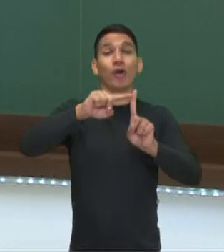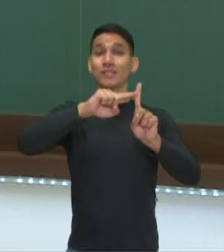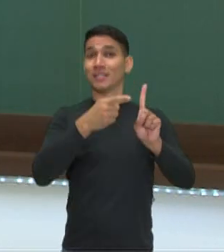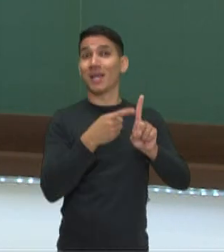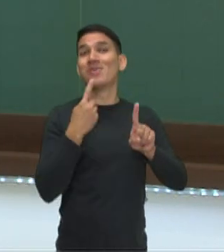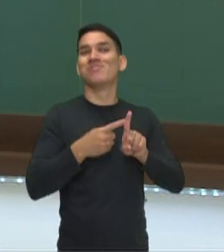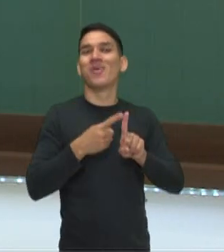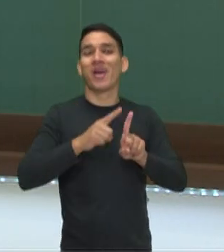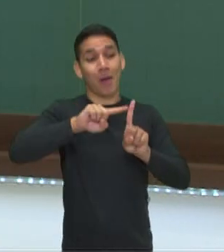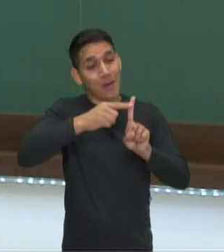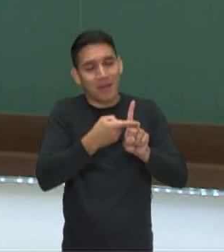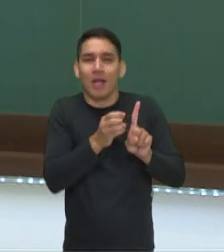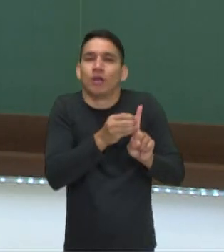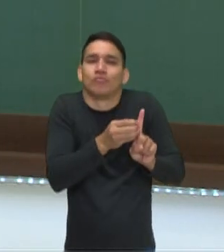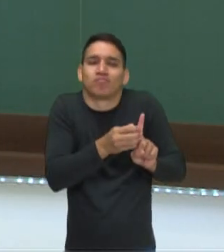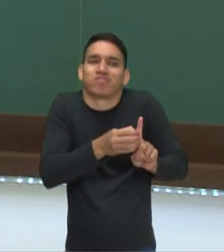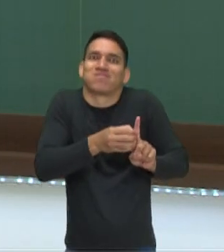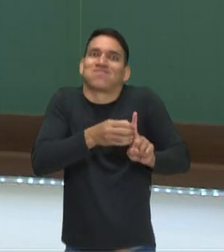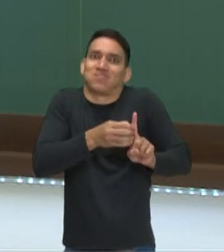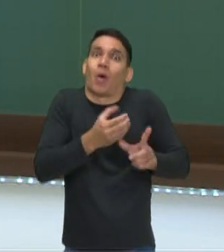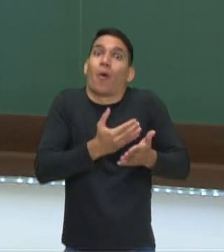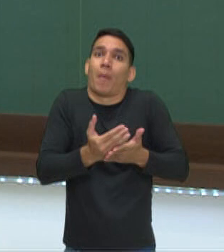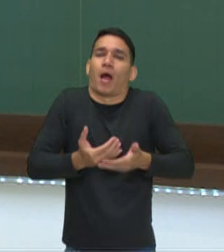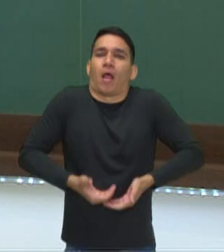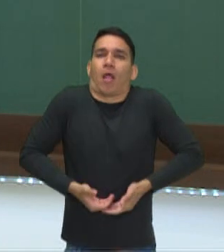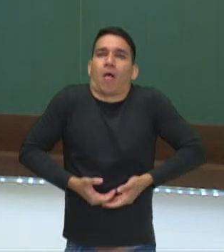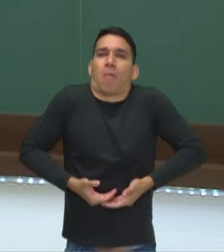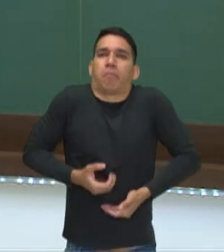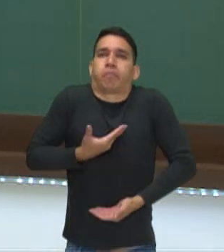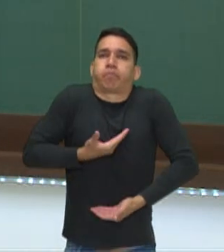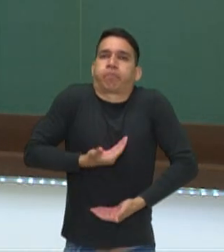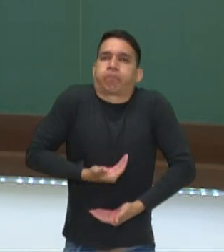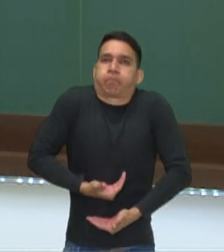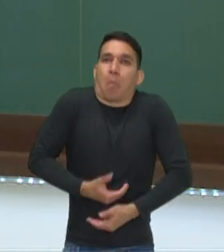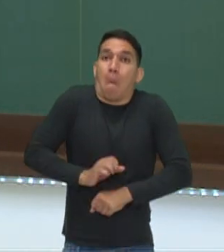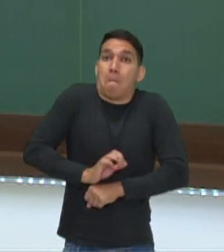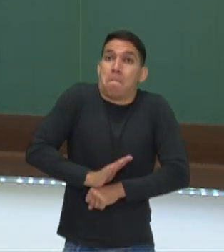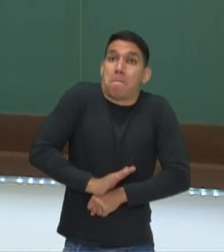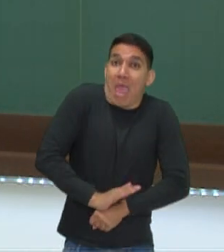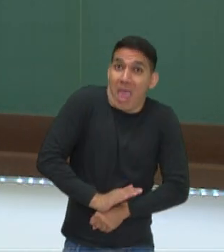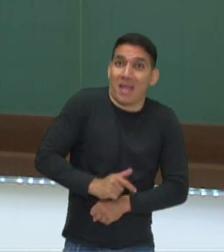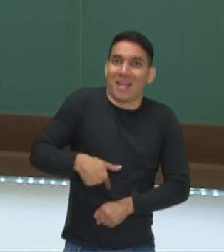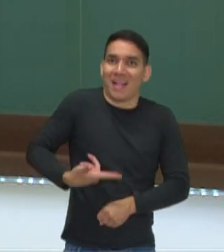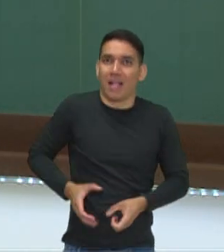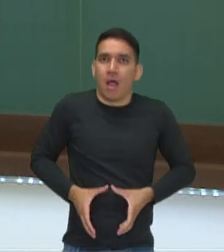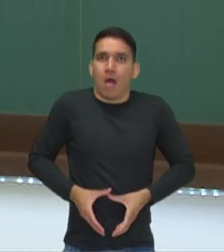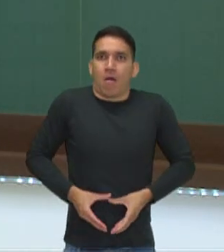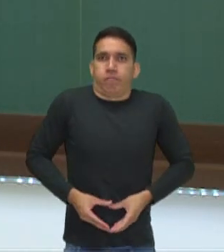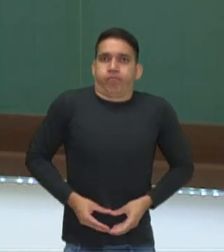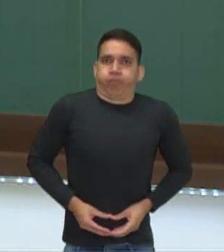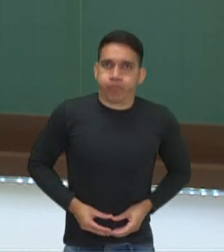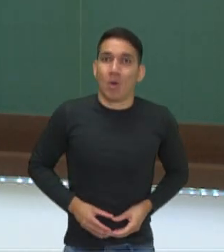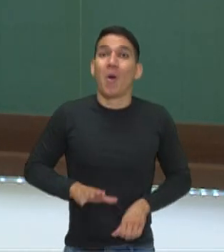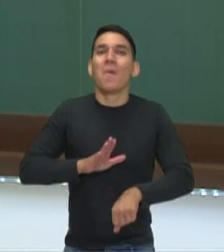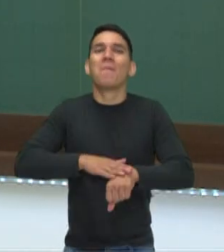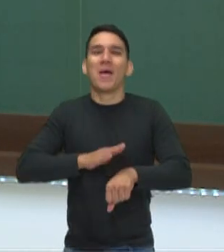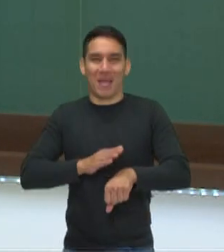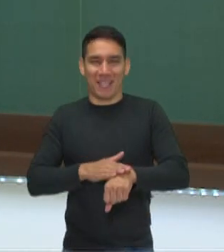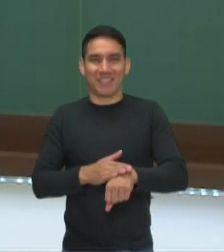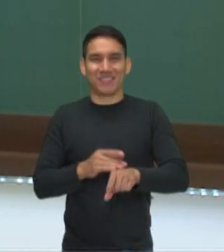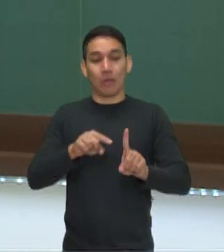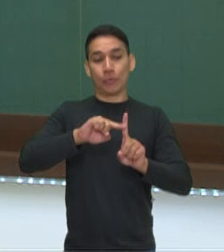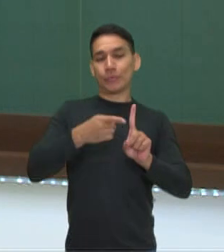está crescendo ali, né? Pesando sobre a bexiga da mãe. Então, isso também pode acontecer durante a gestação,